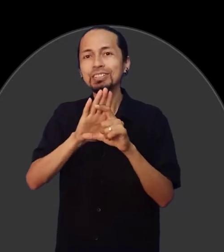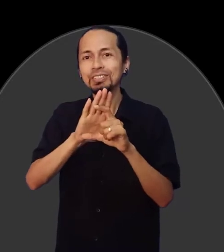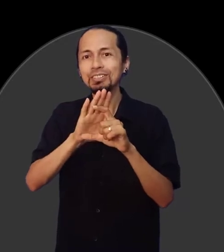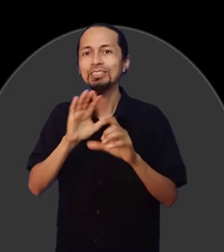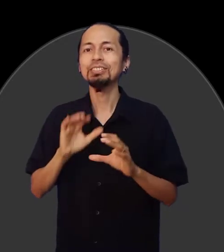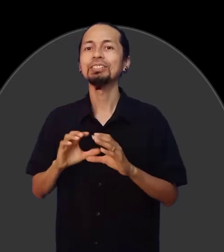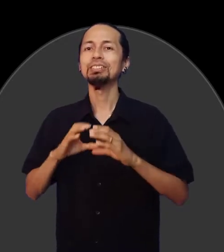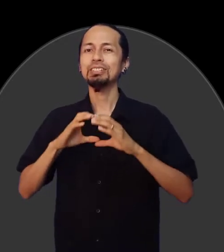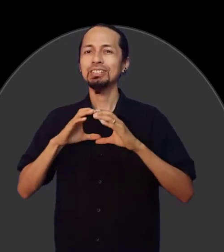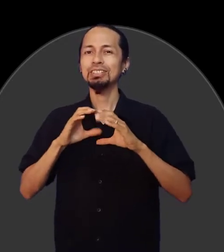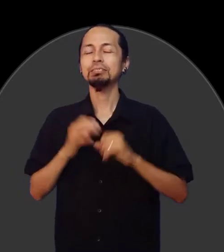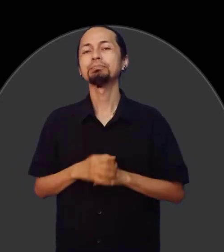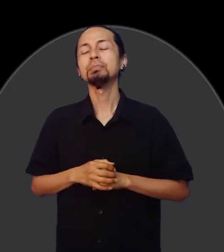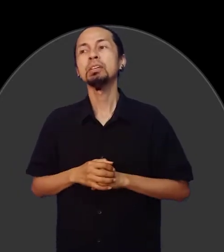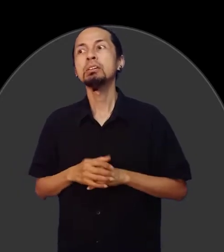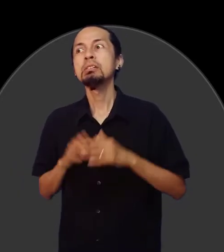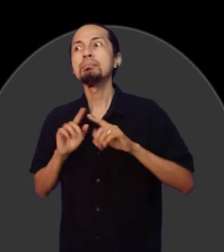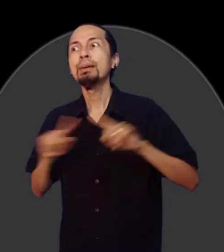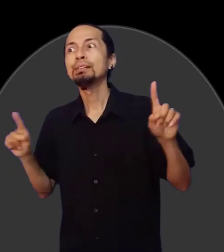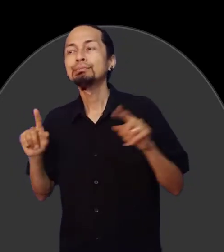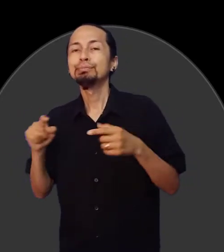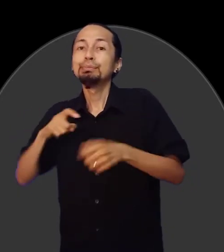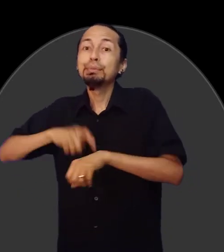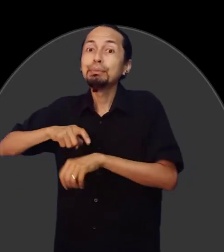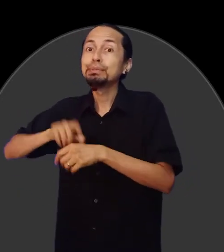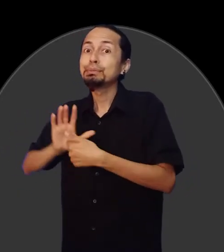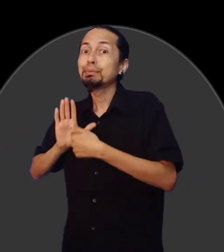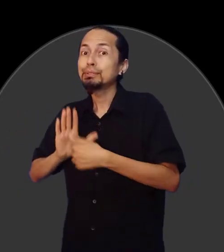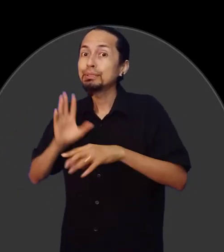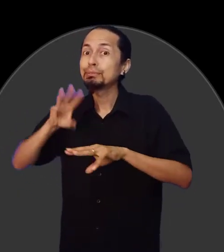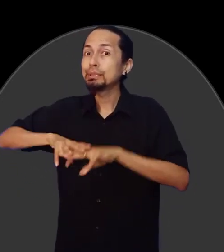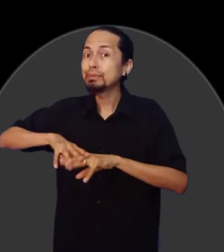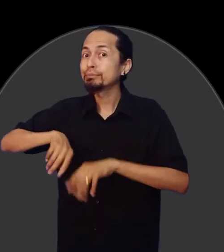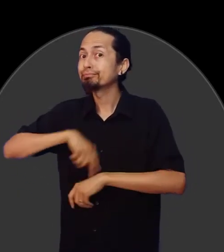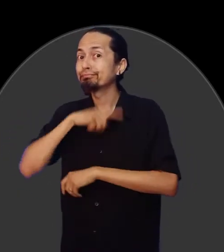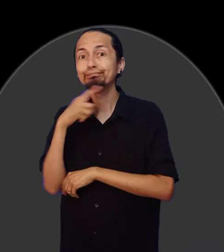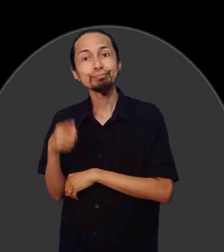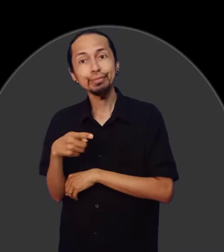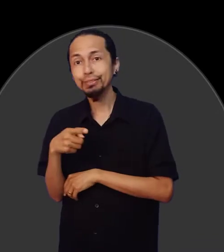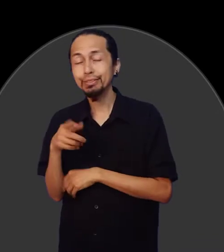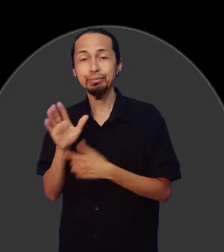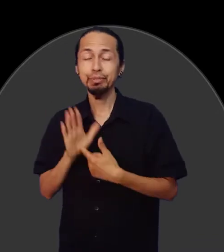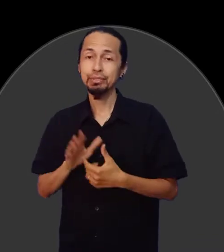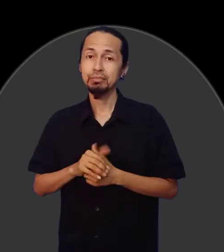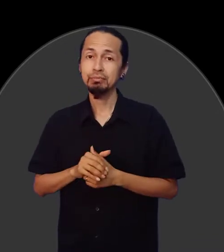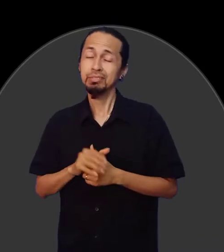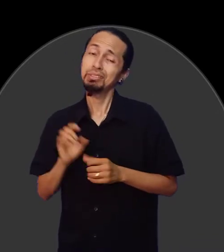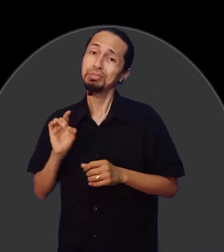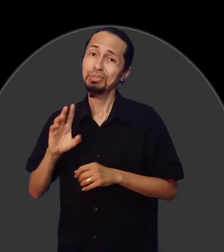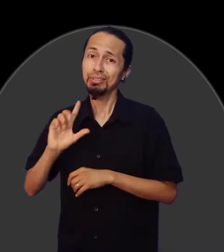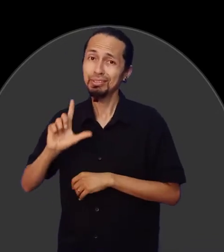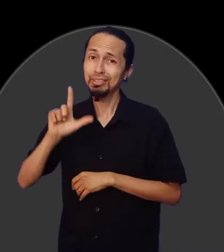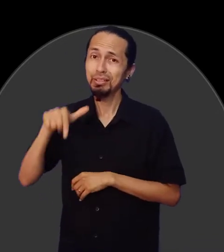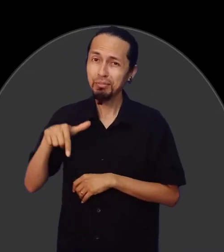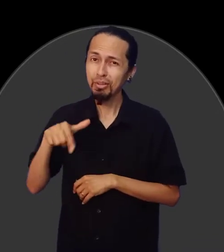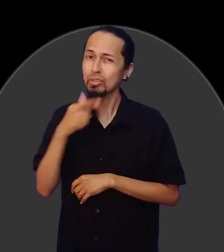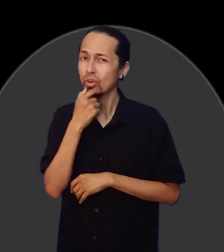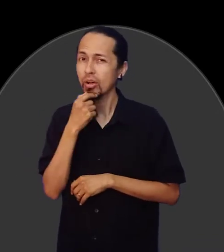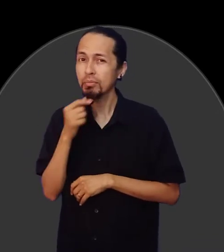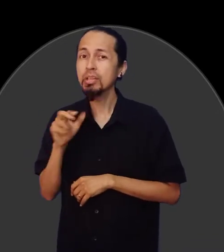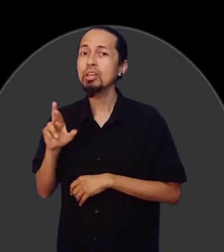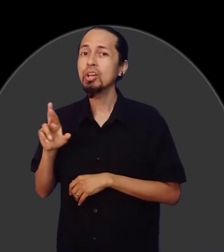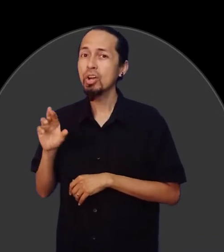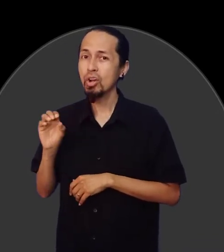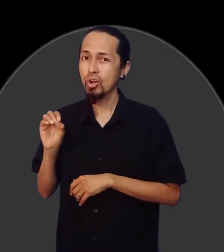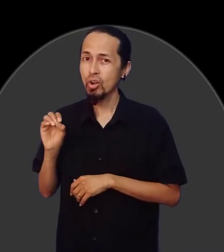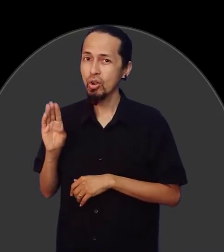Mas na hora de demonstrar matematicamente, não conseguiu os resultados produtivos. Somente mais tarde, Roberval, matemático